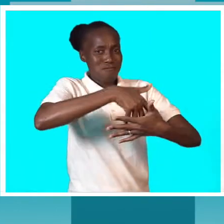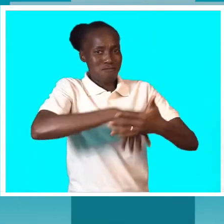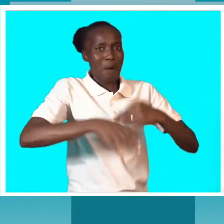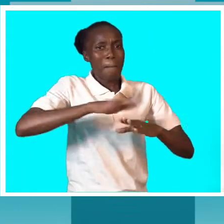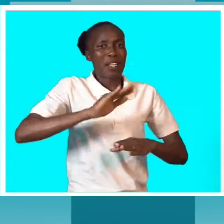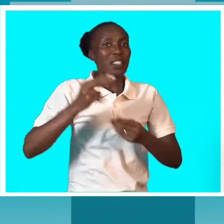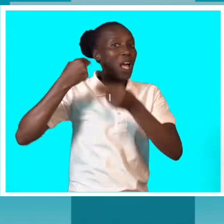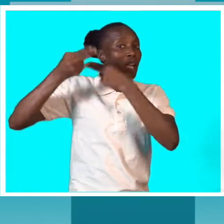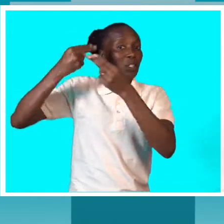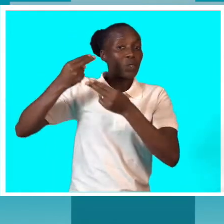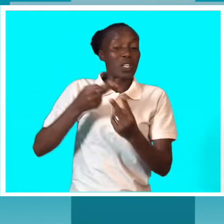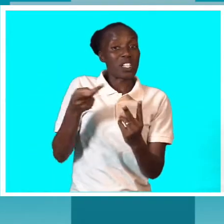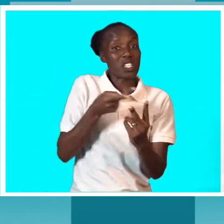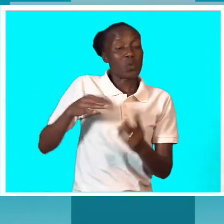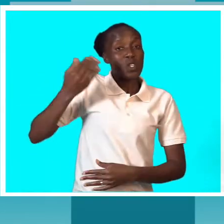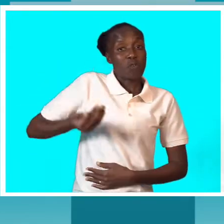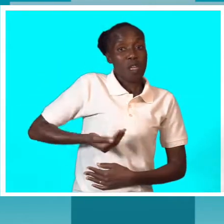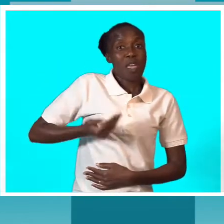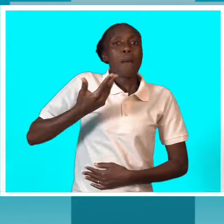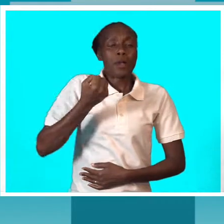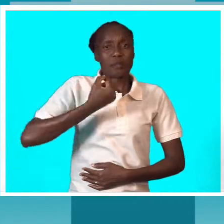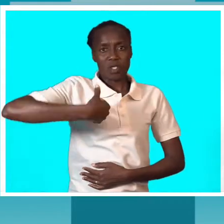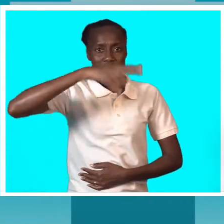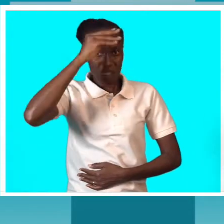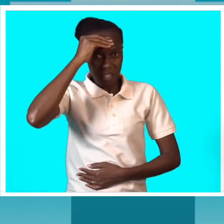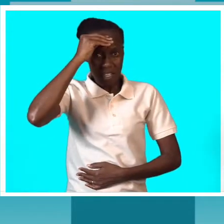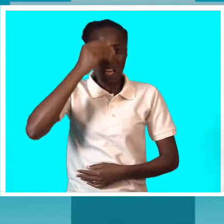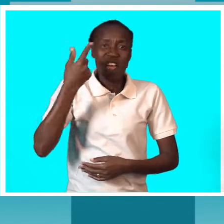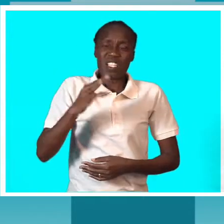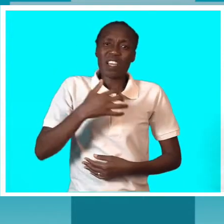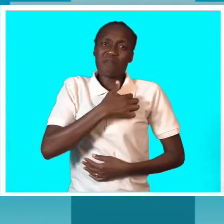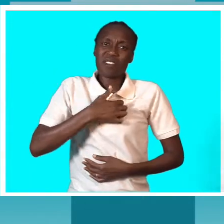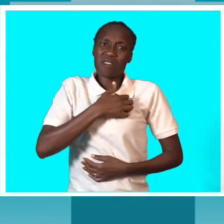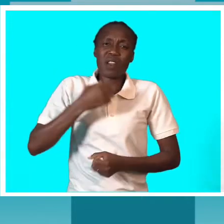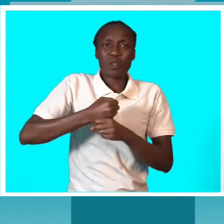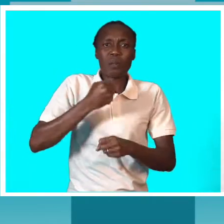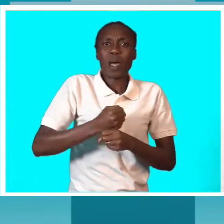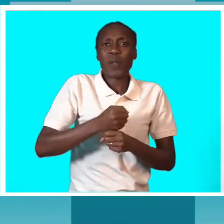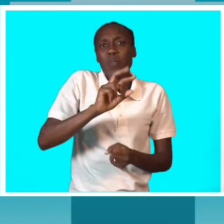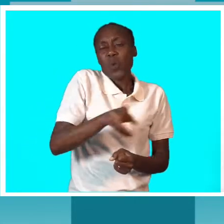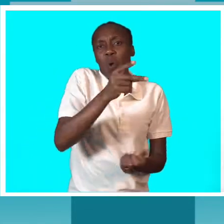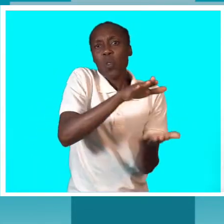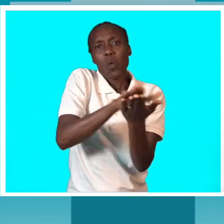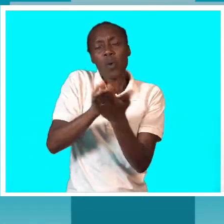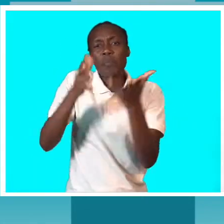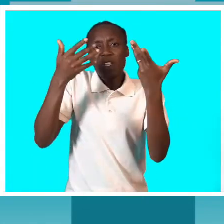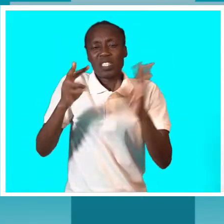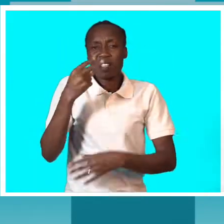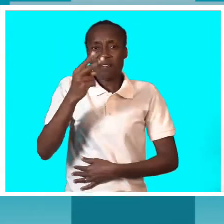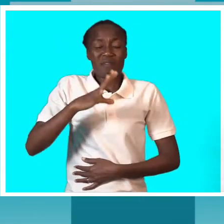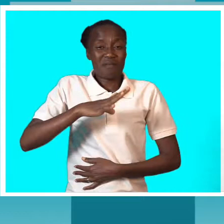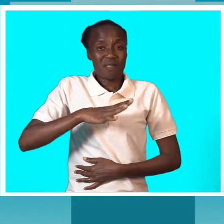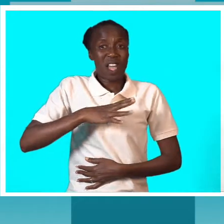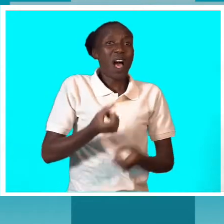vamos perceber que em algum momento já tentaram um emprego em algum sítio e foi-lhes barrada. Já tentaram alguma